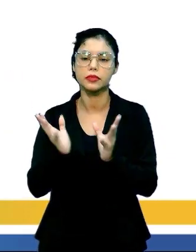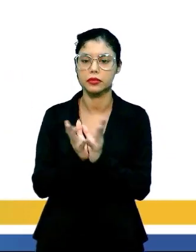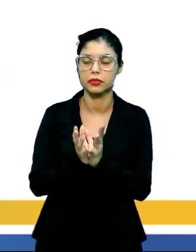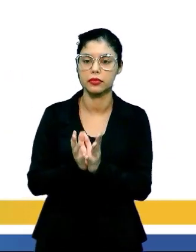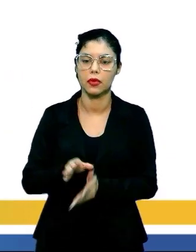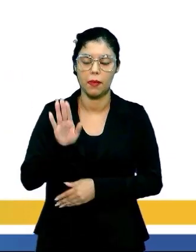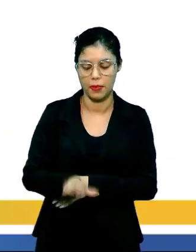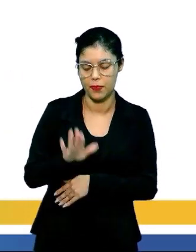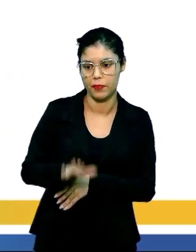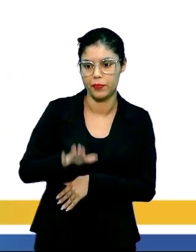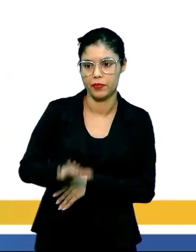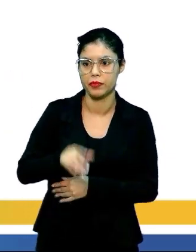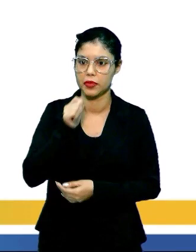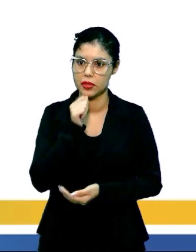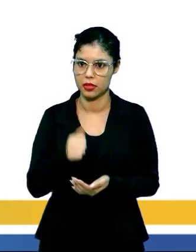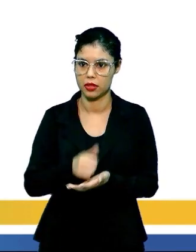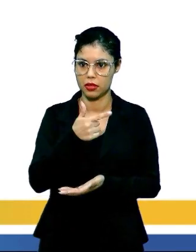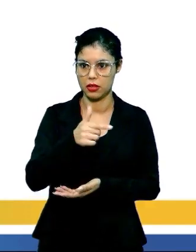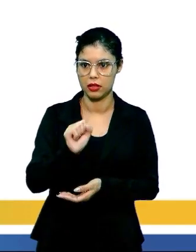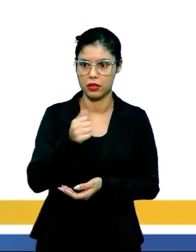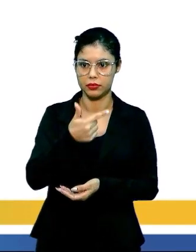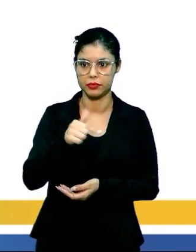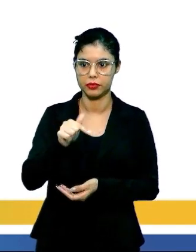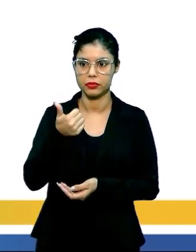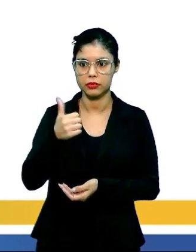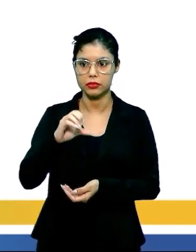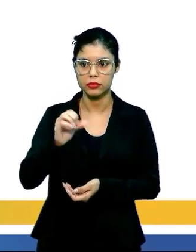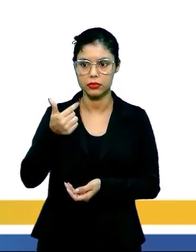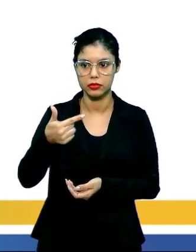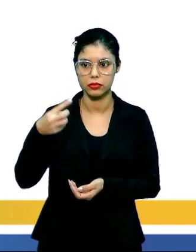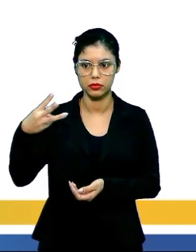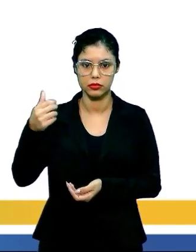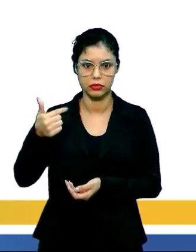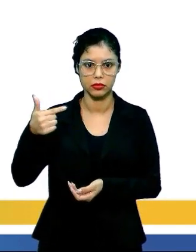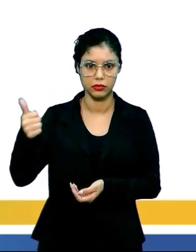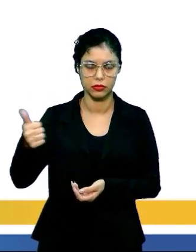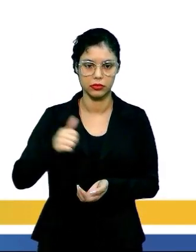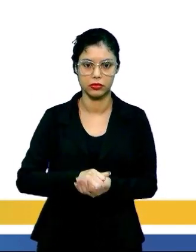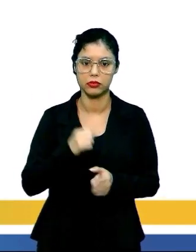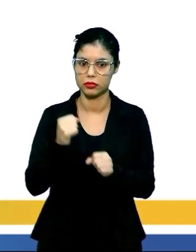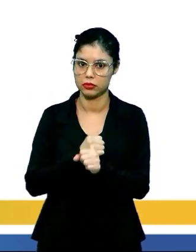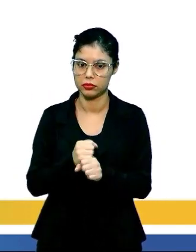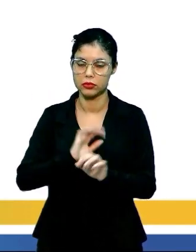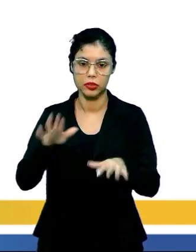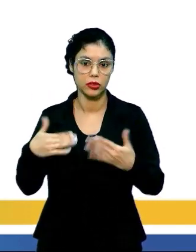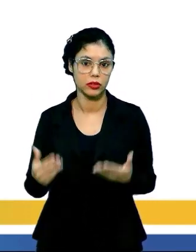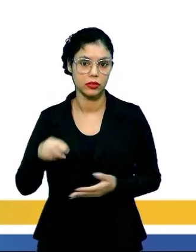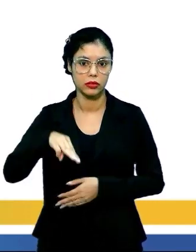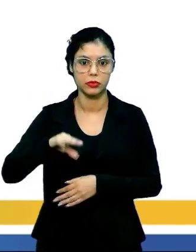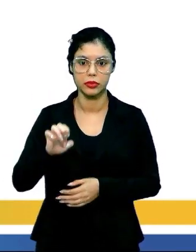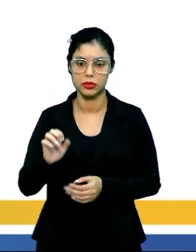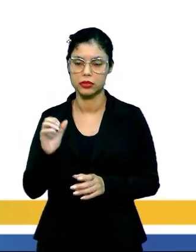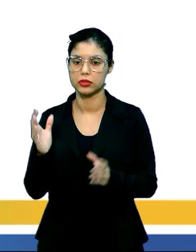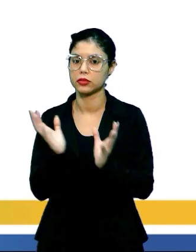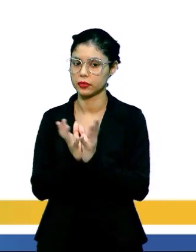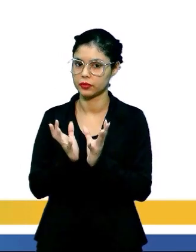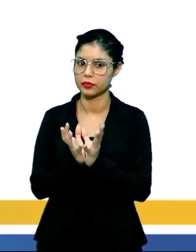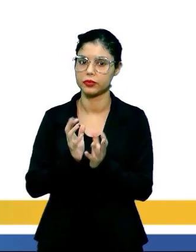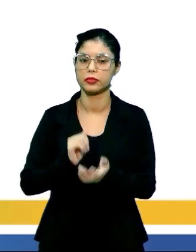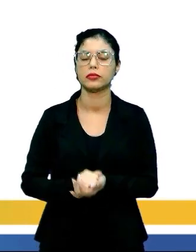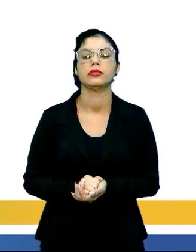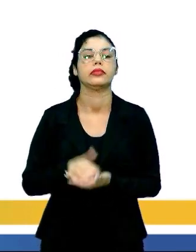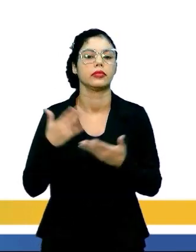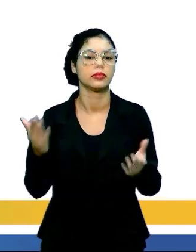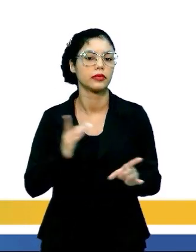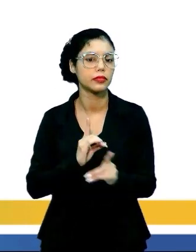basquete apresentam as seguintes idades: 28, 27, 19, 23 e 21. Qual é a média de idade desta equipe?